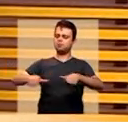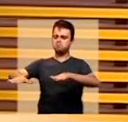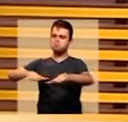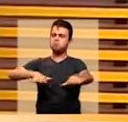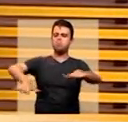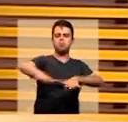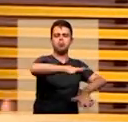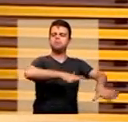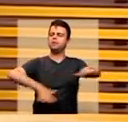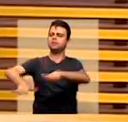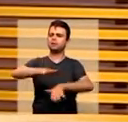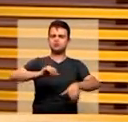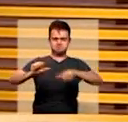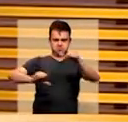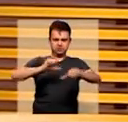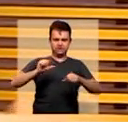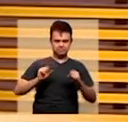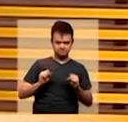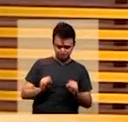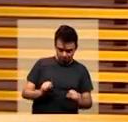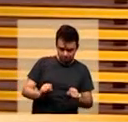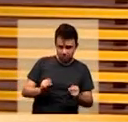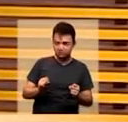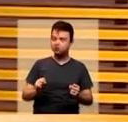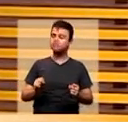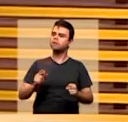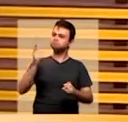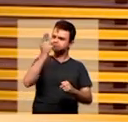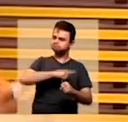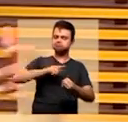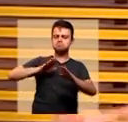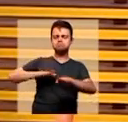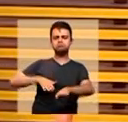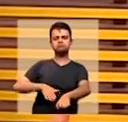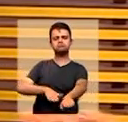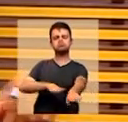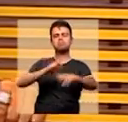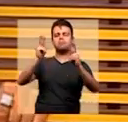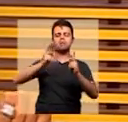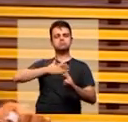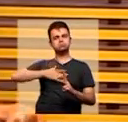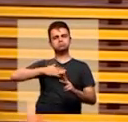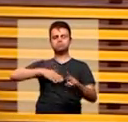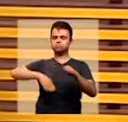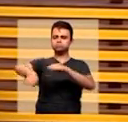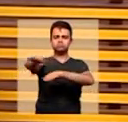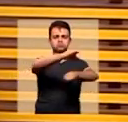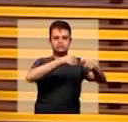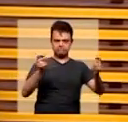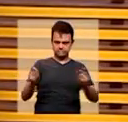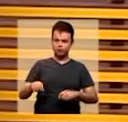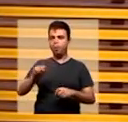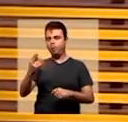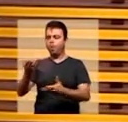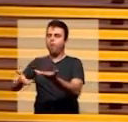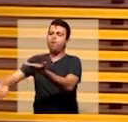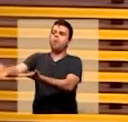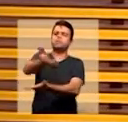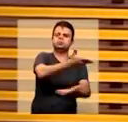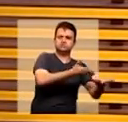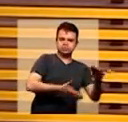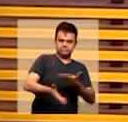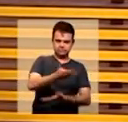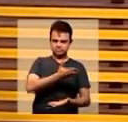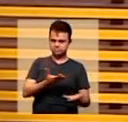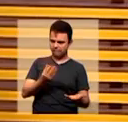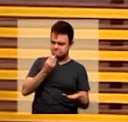mobilidade urbana. Isso também pode ser efetivo para um trânsito mais em paz? E uma outra questão, a questão de um rodízio em Rio